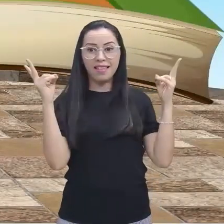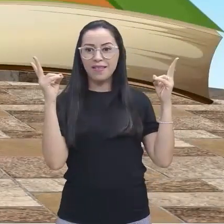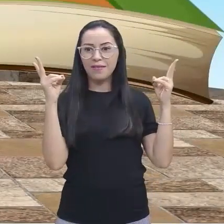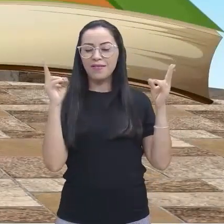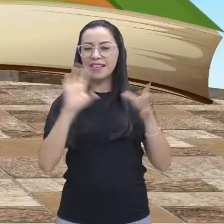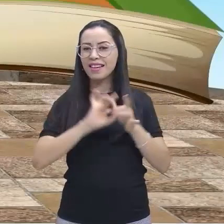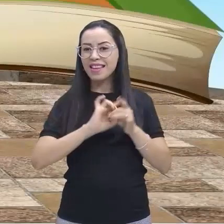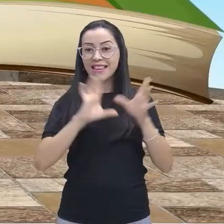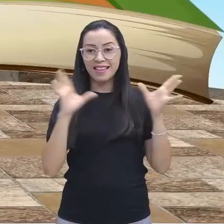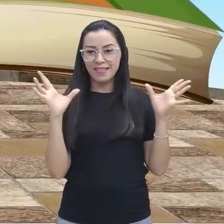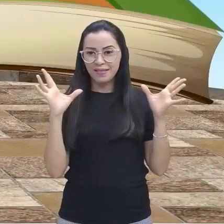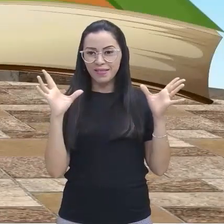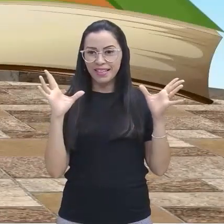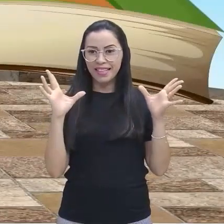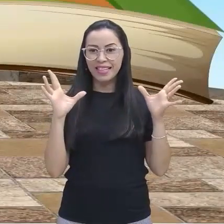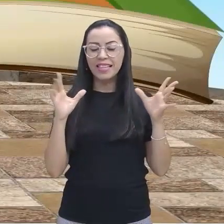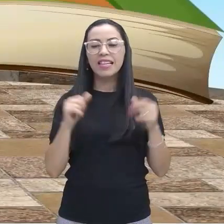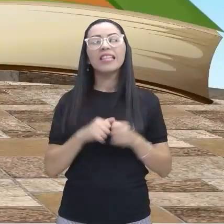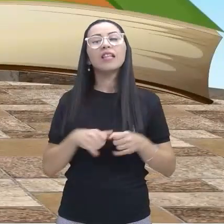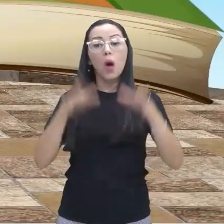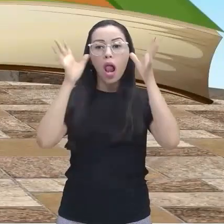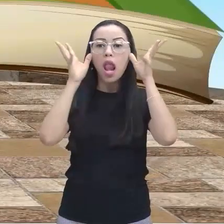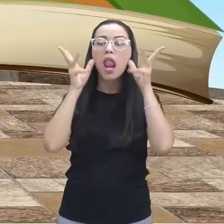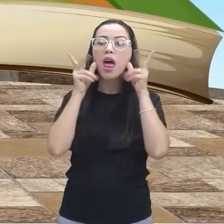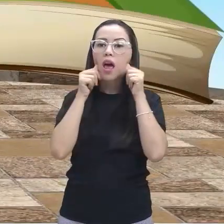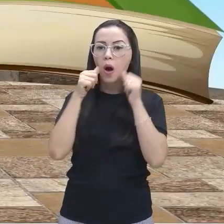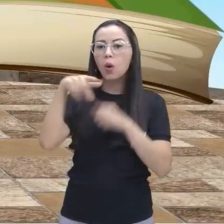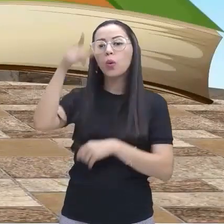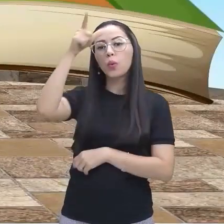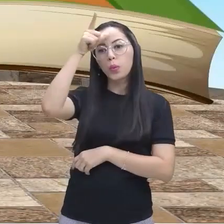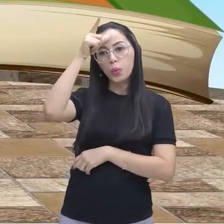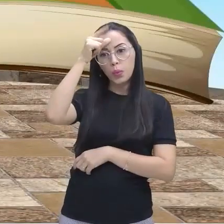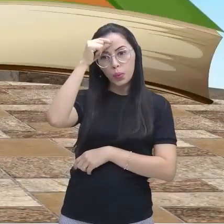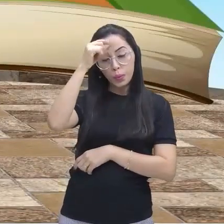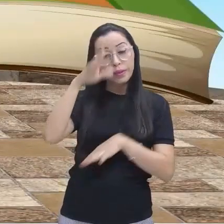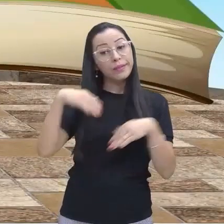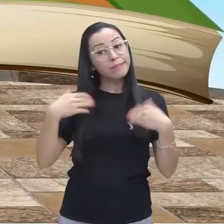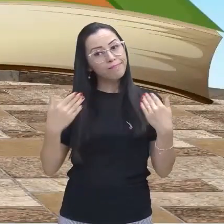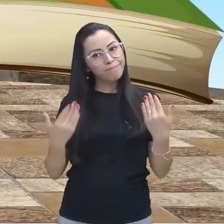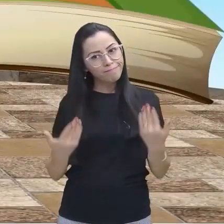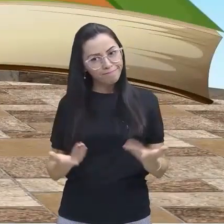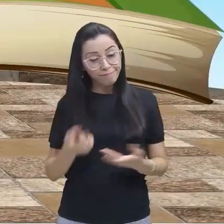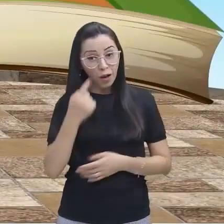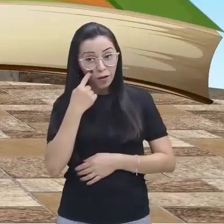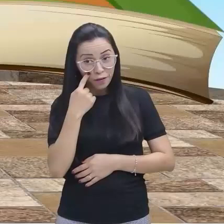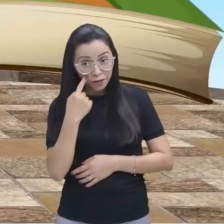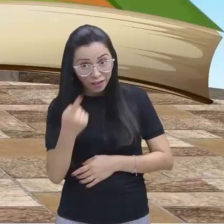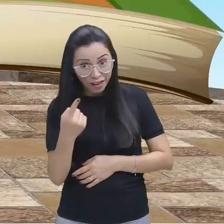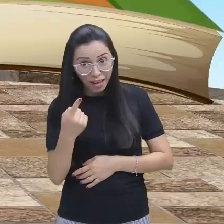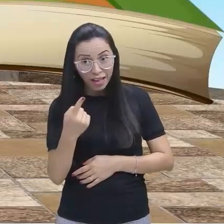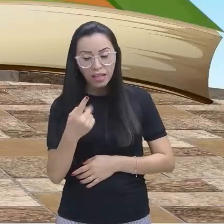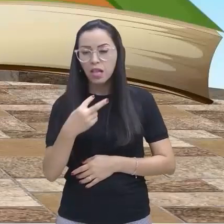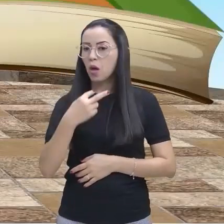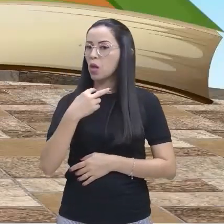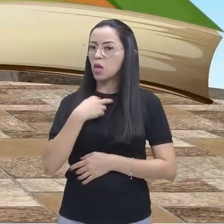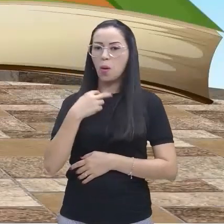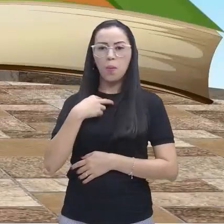Moral da história: não devemos subestimar os outros.